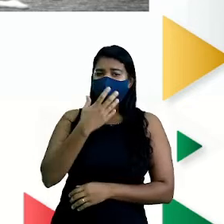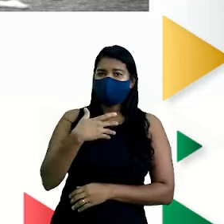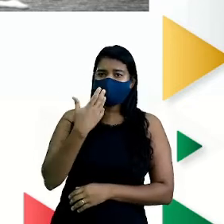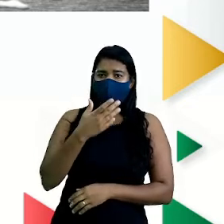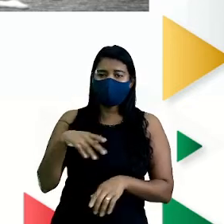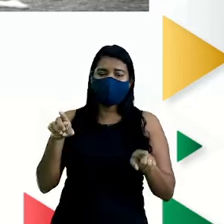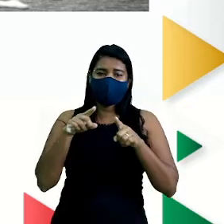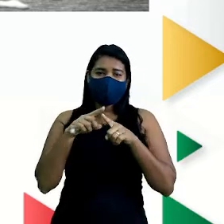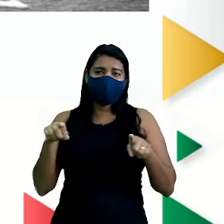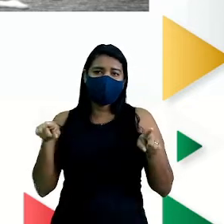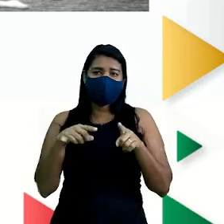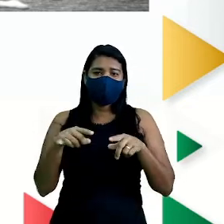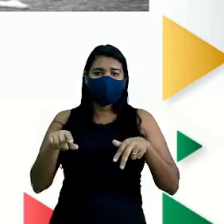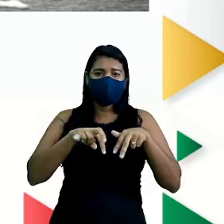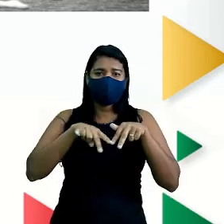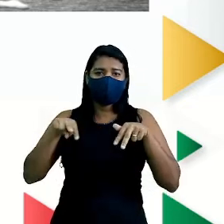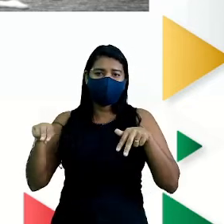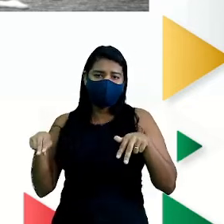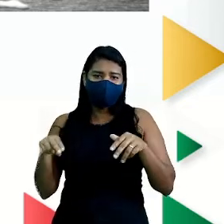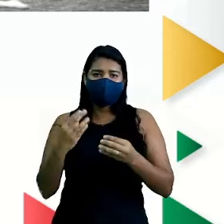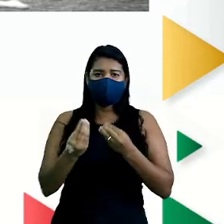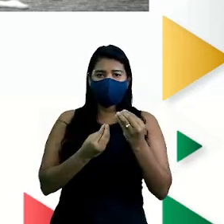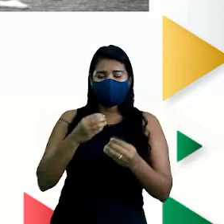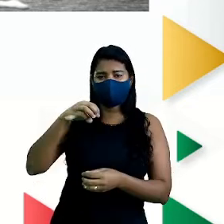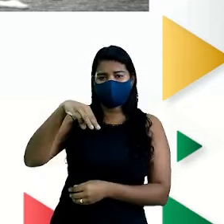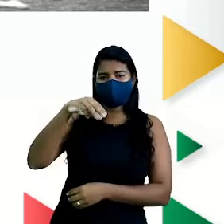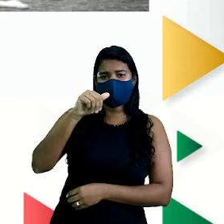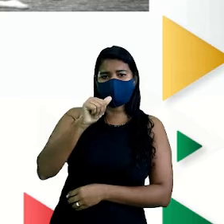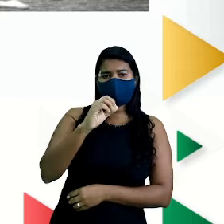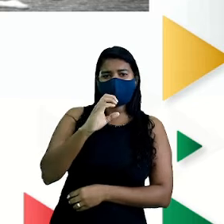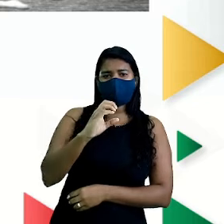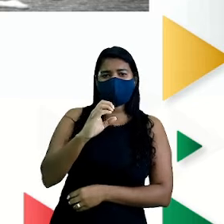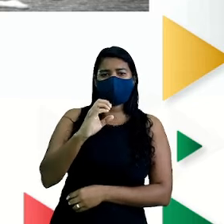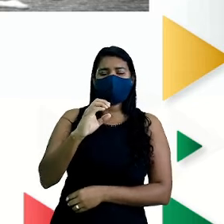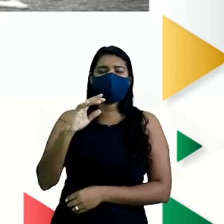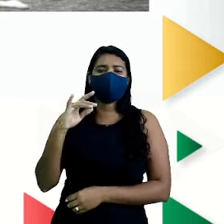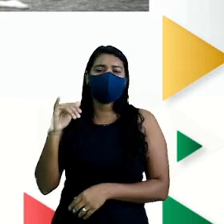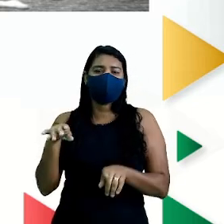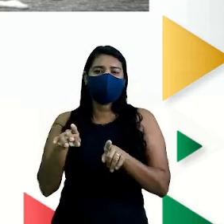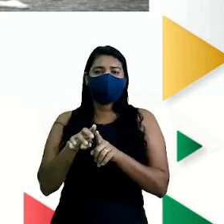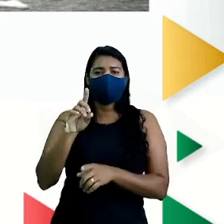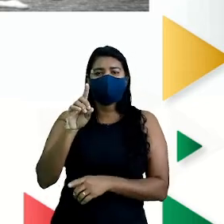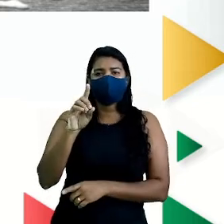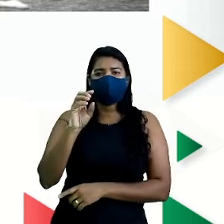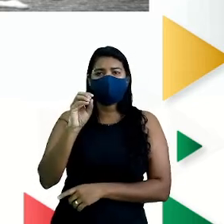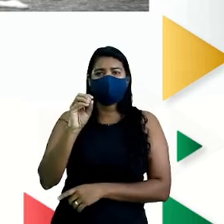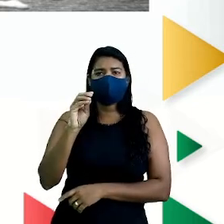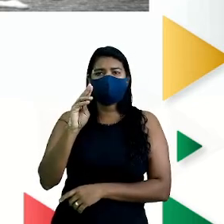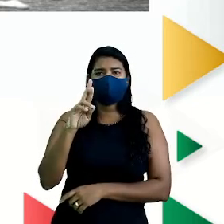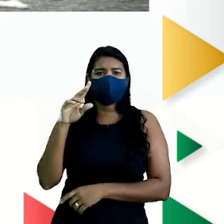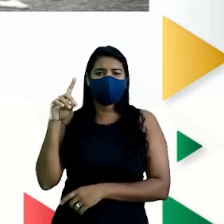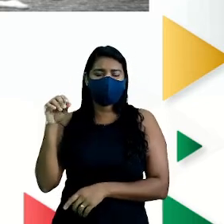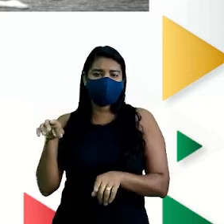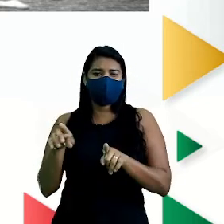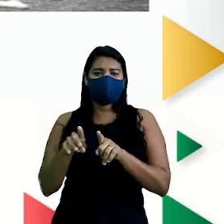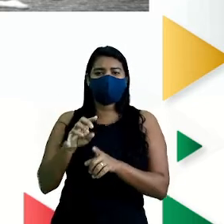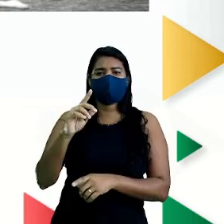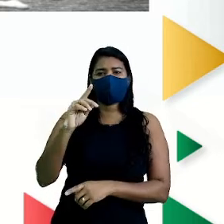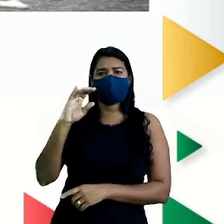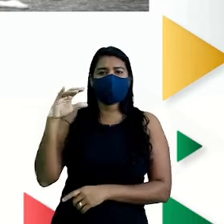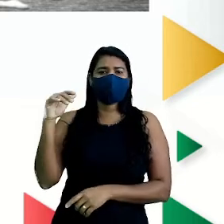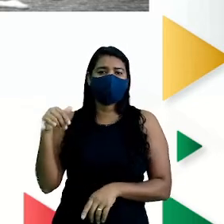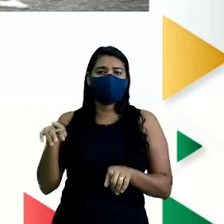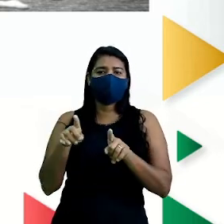na fusão dos gêneros como o maxixe, a marcha, dobrado e polca, e foi fortemente influenciado